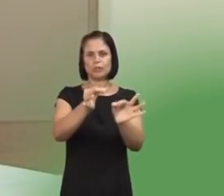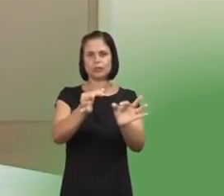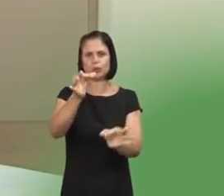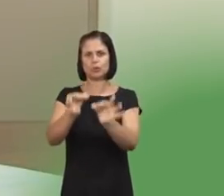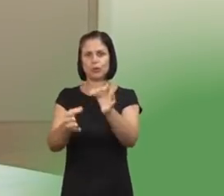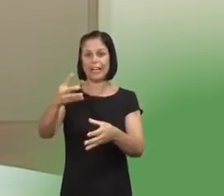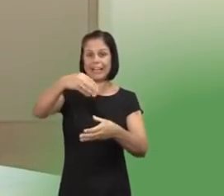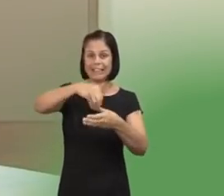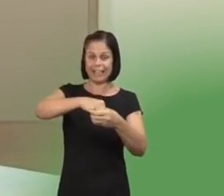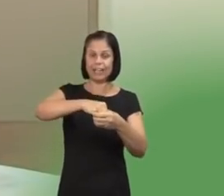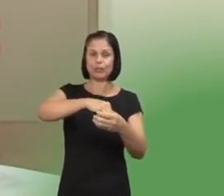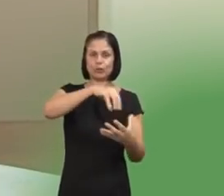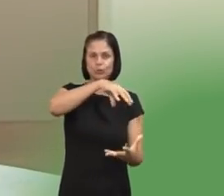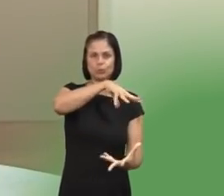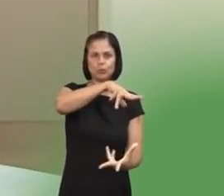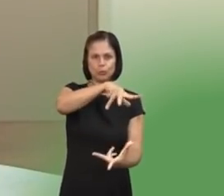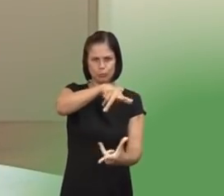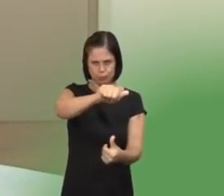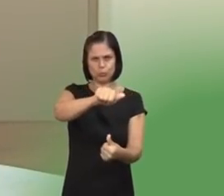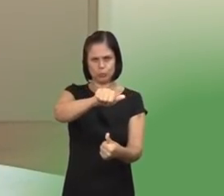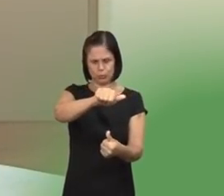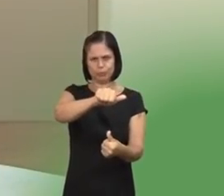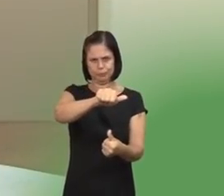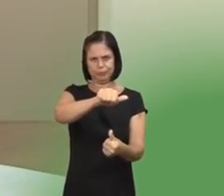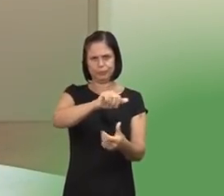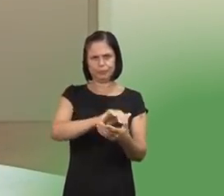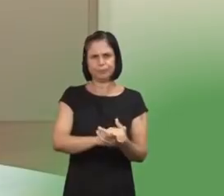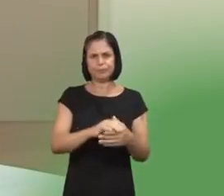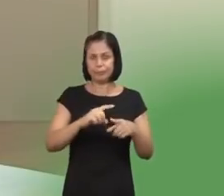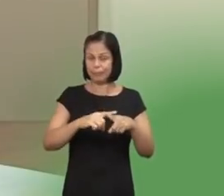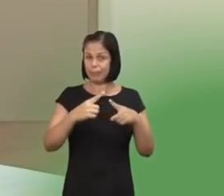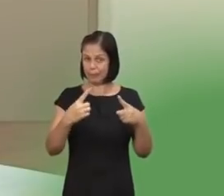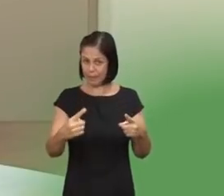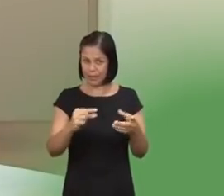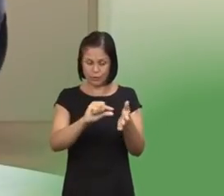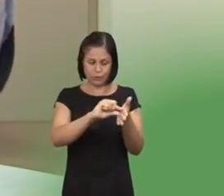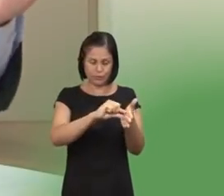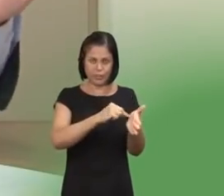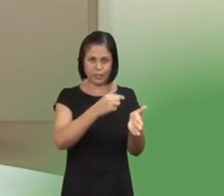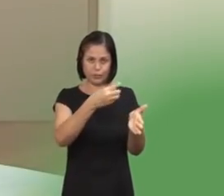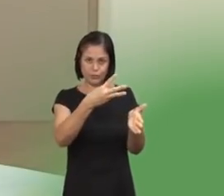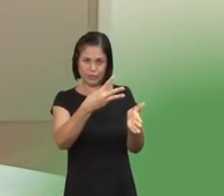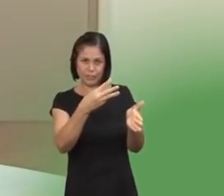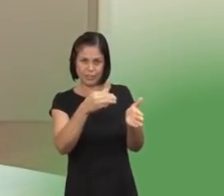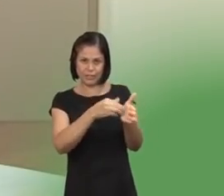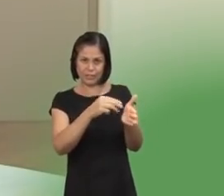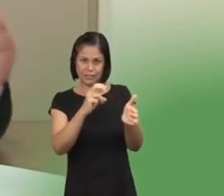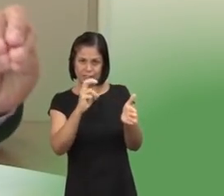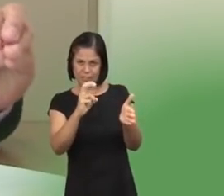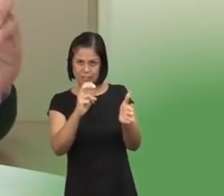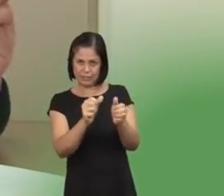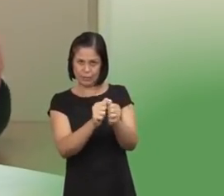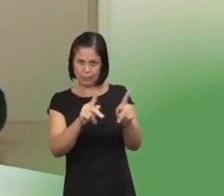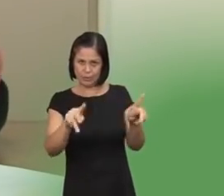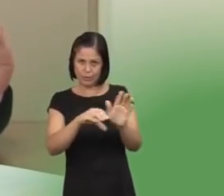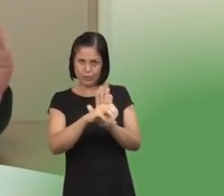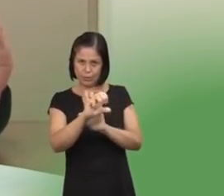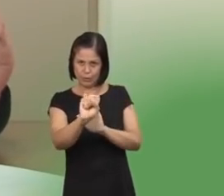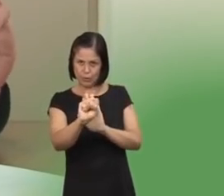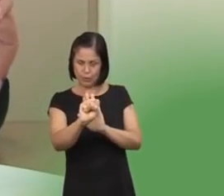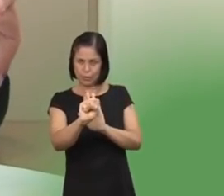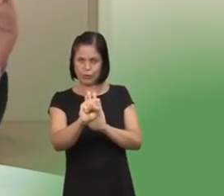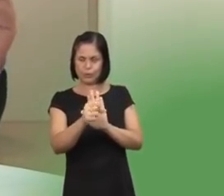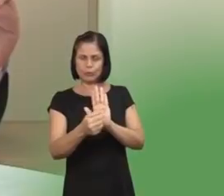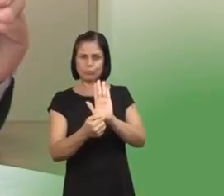ocorrer em a natureza, ou seja, na obra criadora de Deus. Só que do verso 3 ao verso 5 de Apocalipse